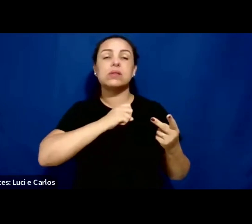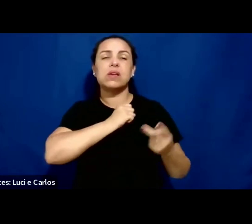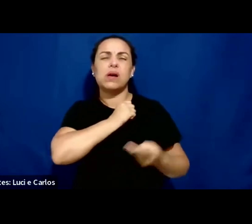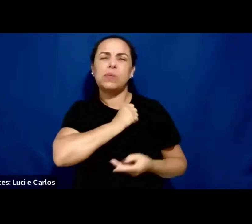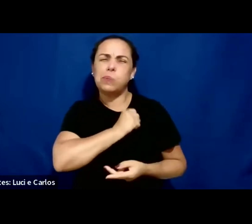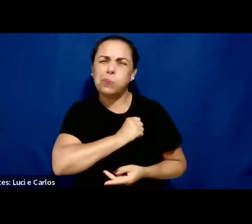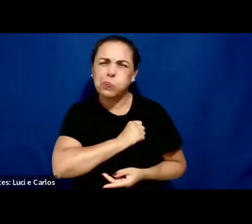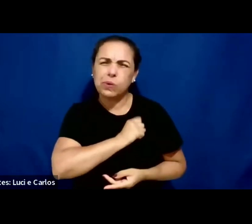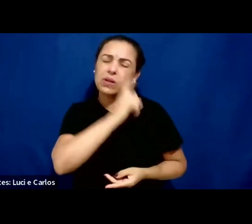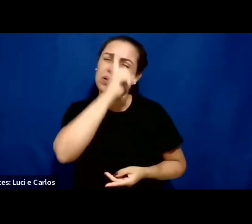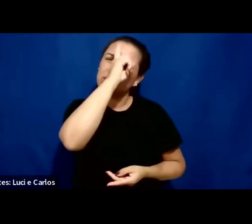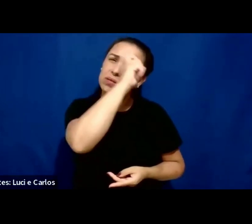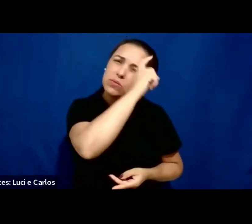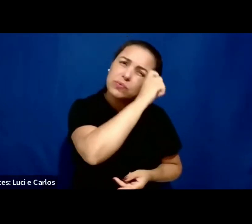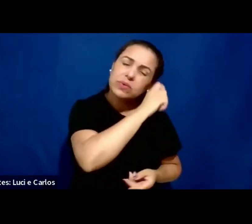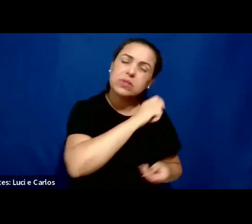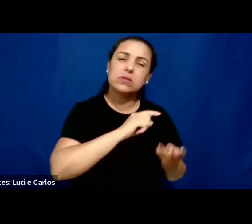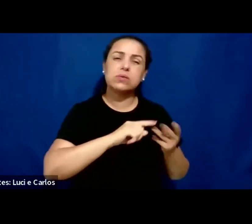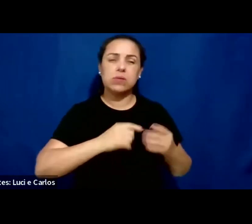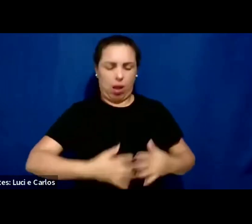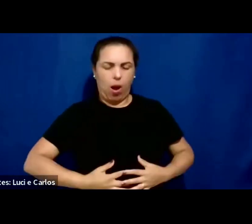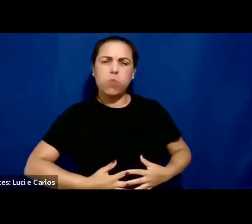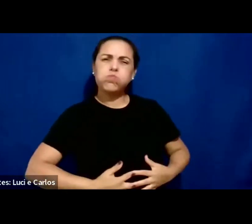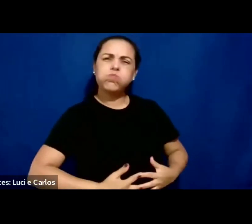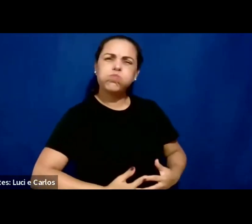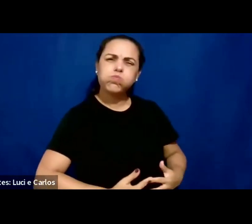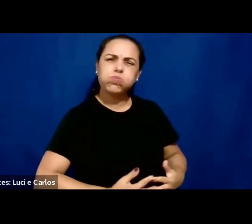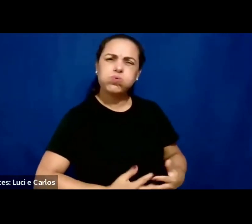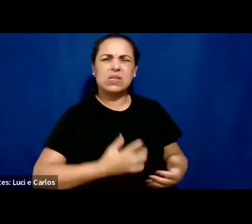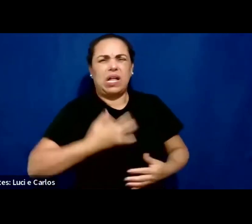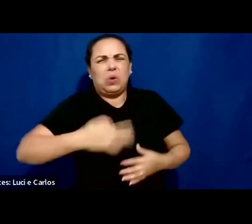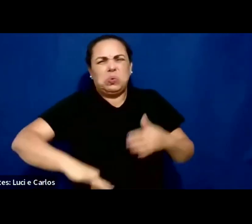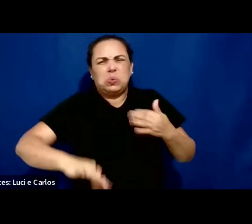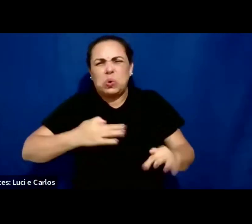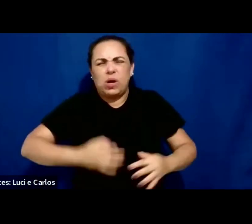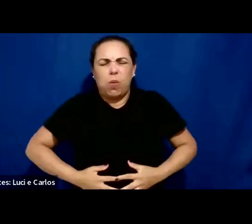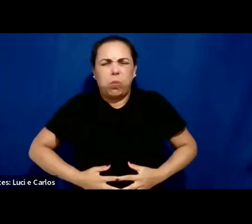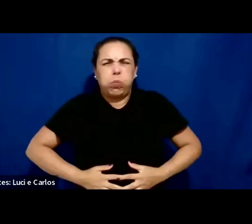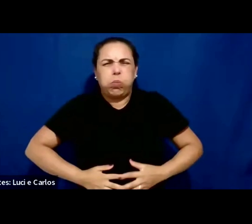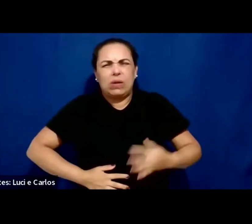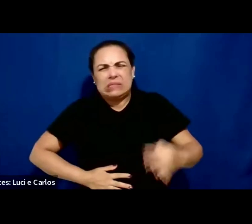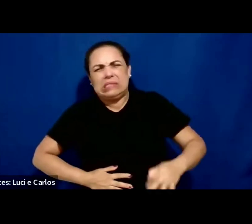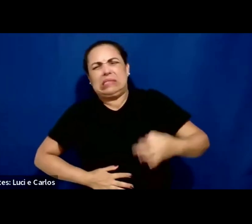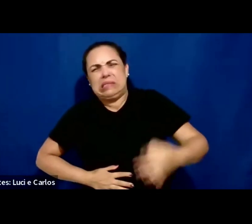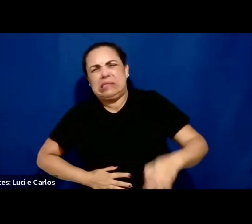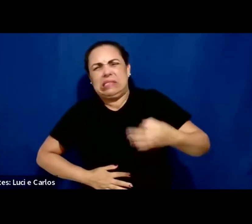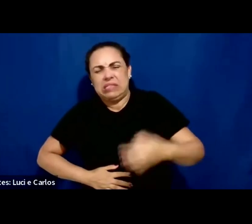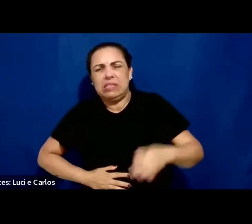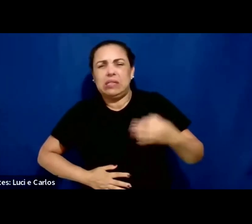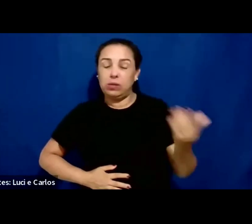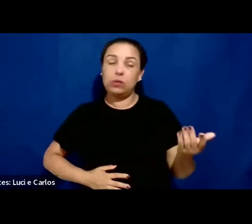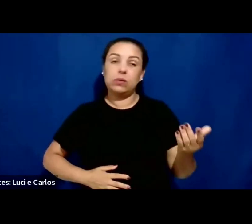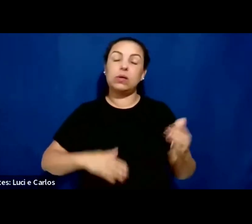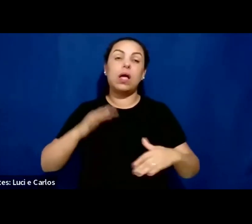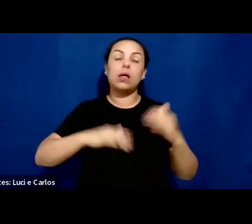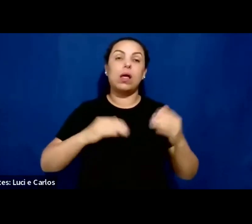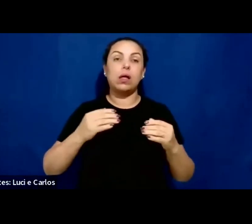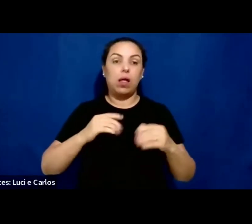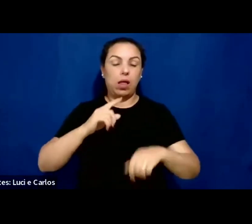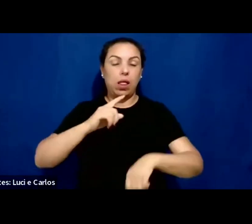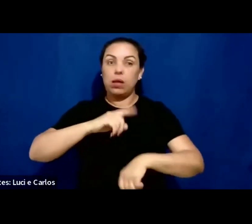frequentes, inchaço ou dor no abdômen, cólicas com frequências, dores, né? Perda de peso sem